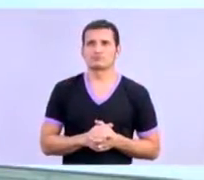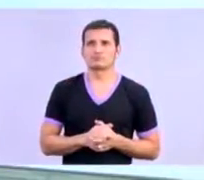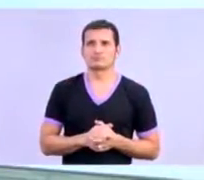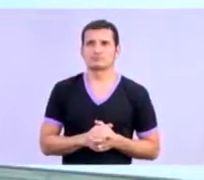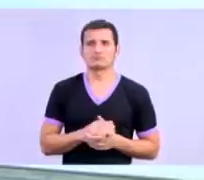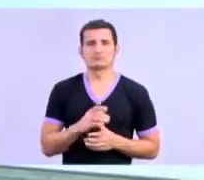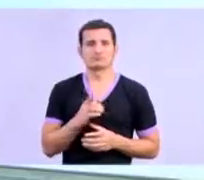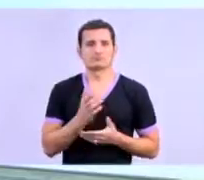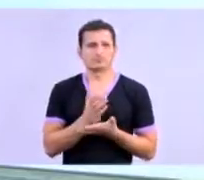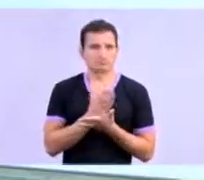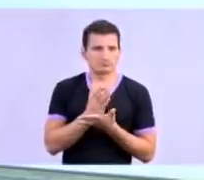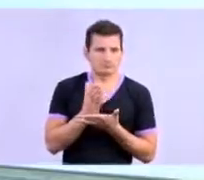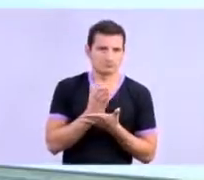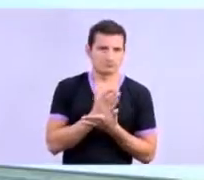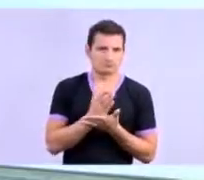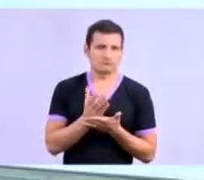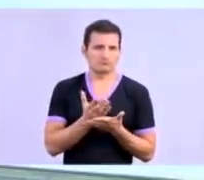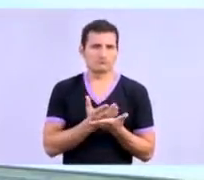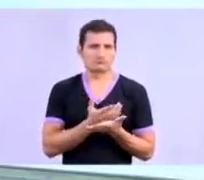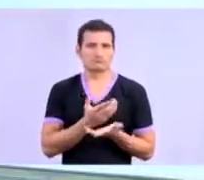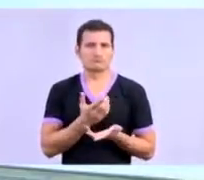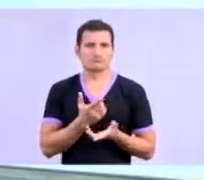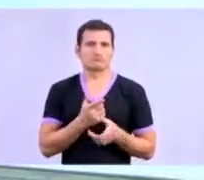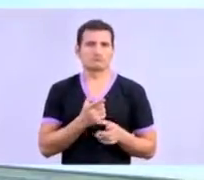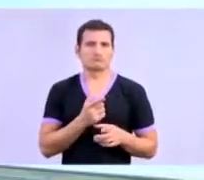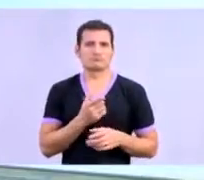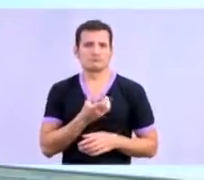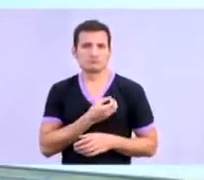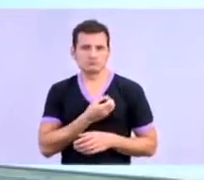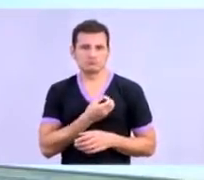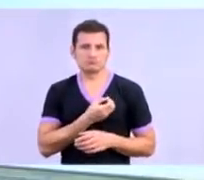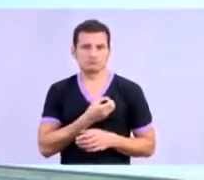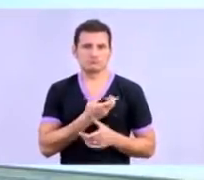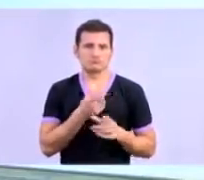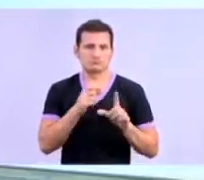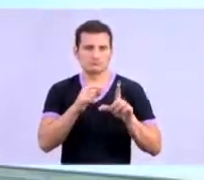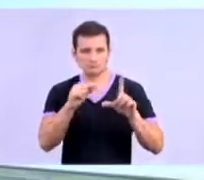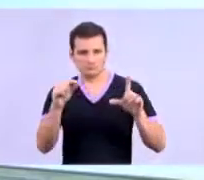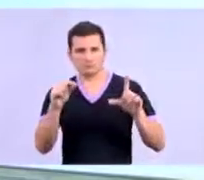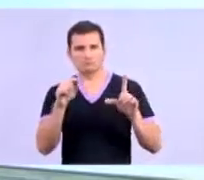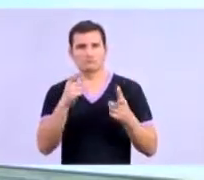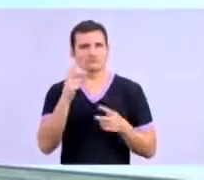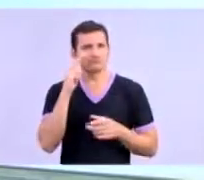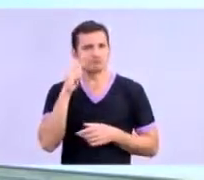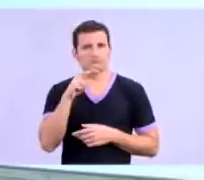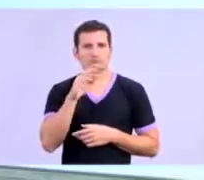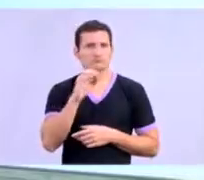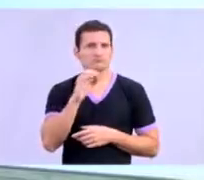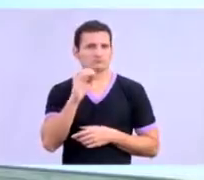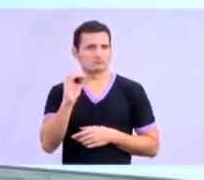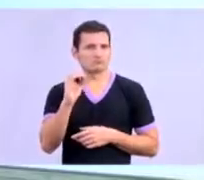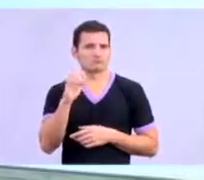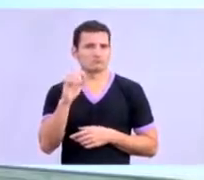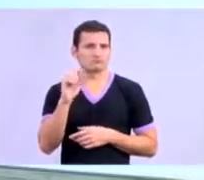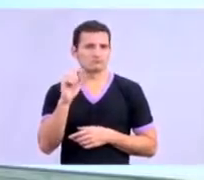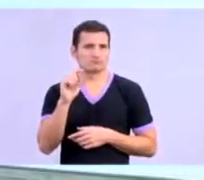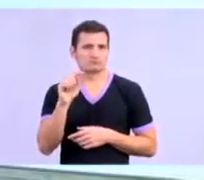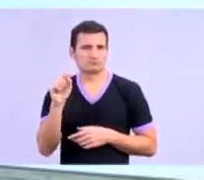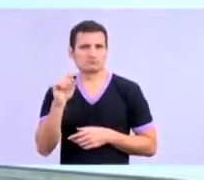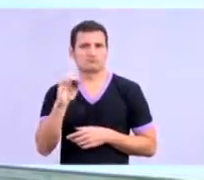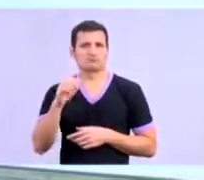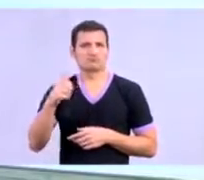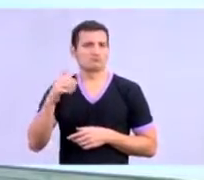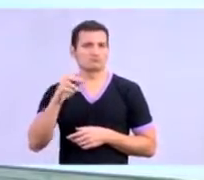alguns dígitos em hexadecimal, que aí você vai ver lá, 00, 2 pontos,